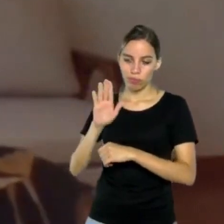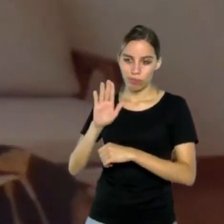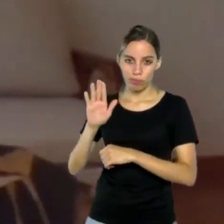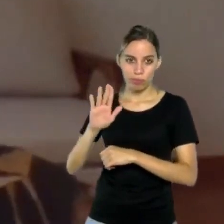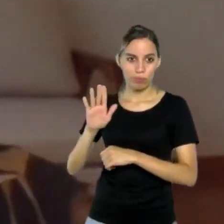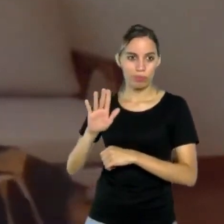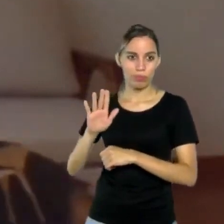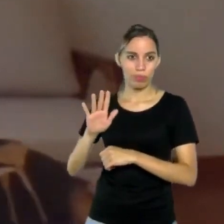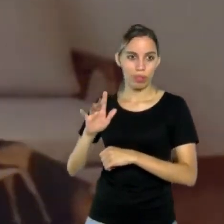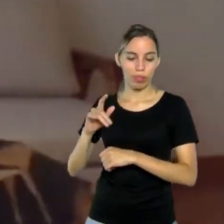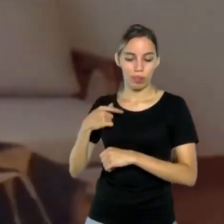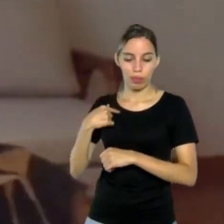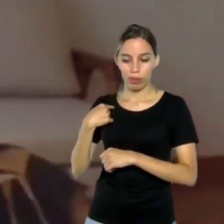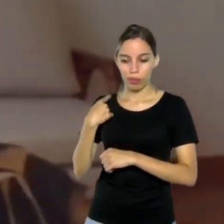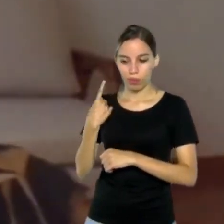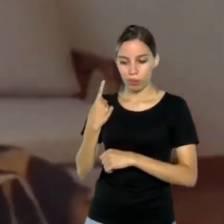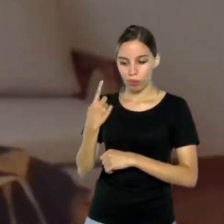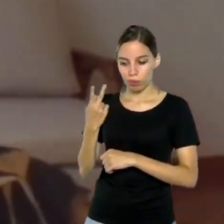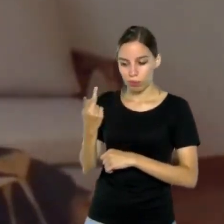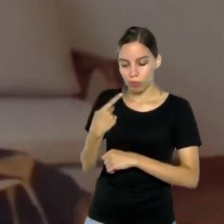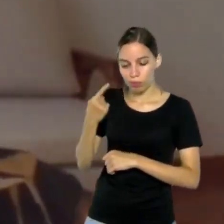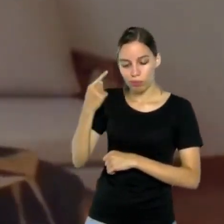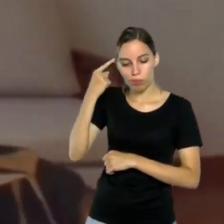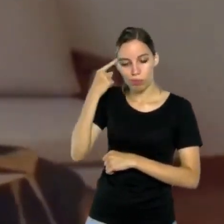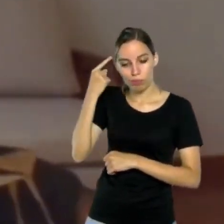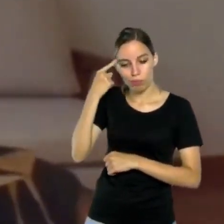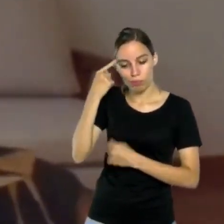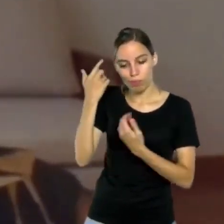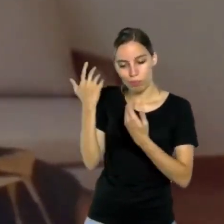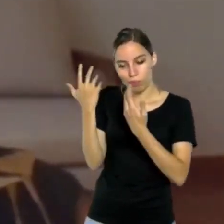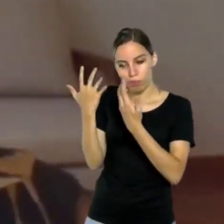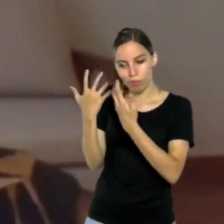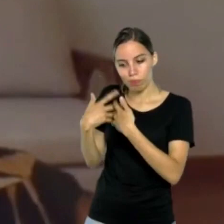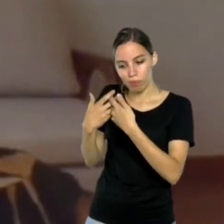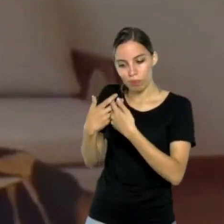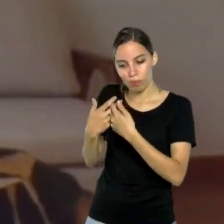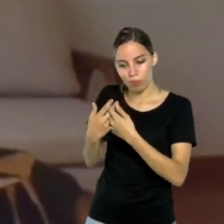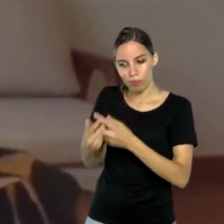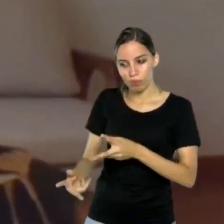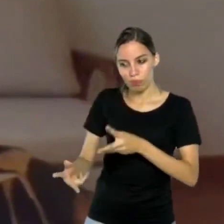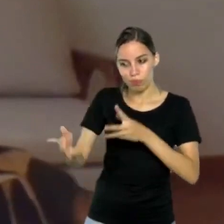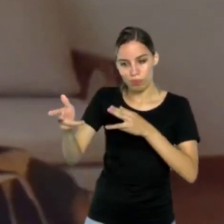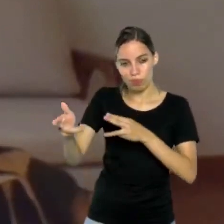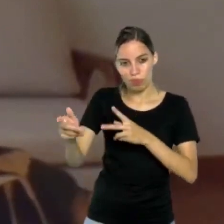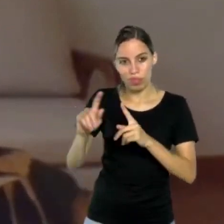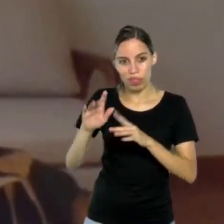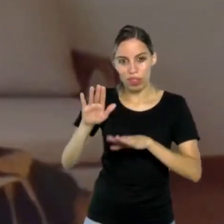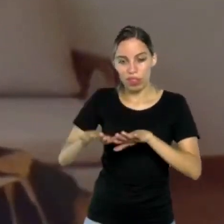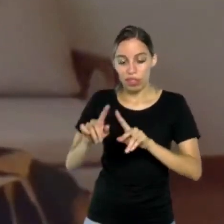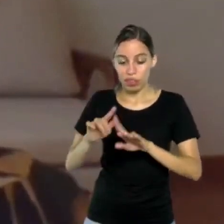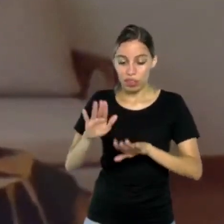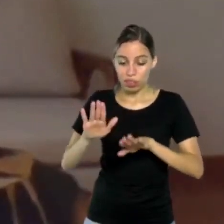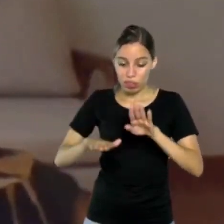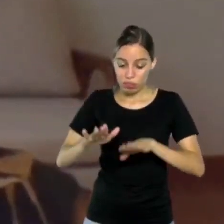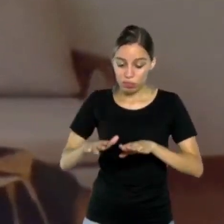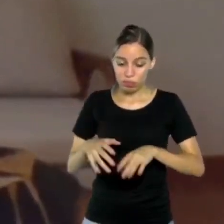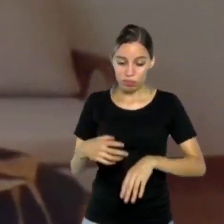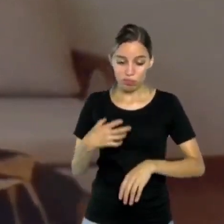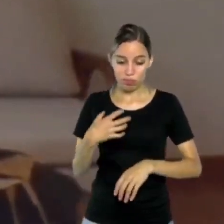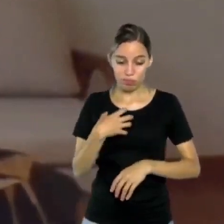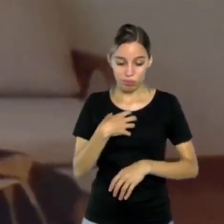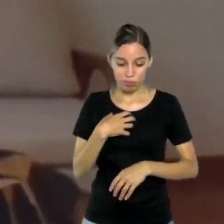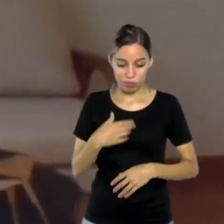frequentemente chegamos a conclusões parecidas por vias diferentes, mas talvez sentindo uma pontada na barriga vazia, o que já é alguma